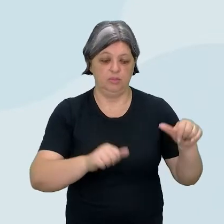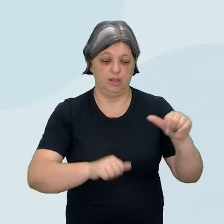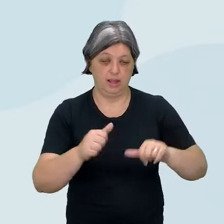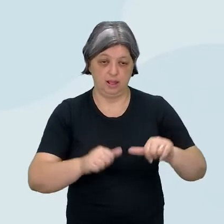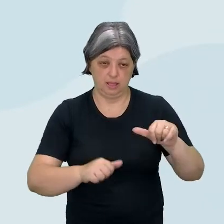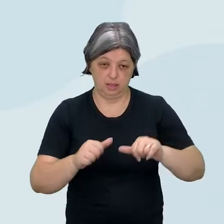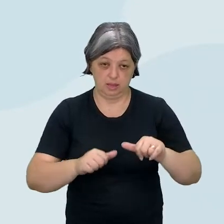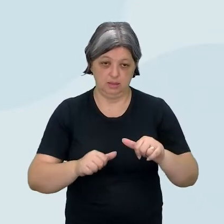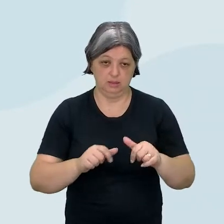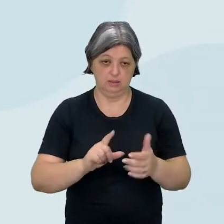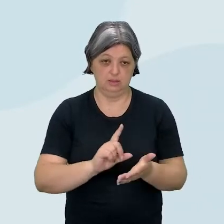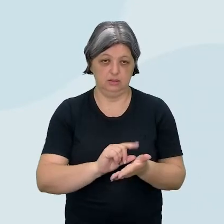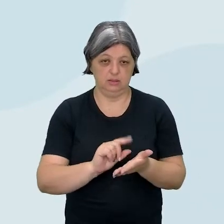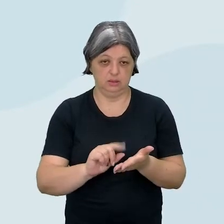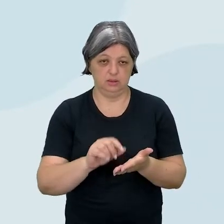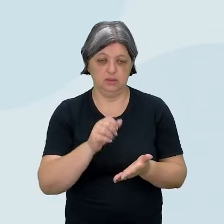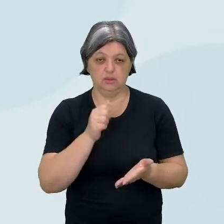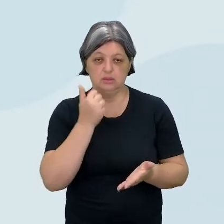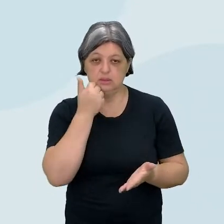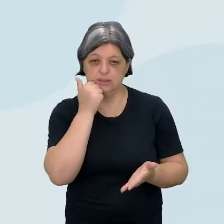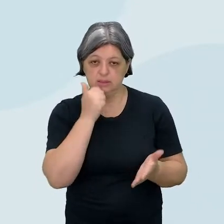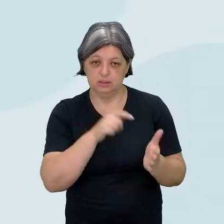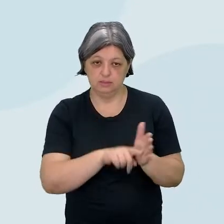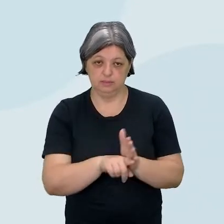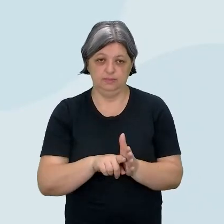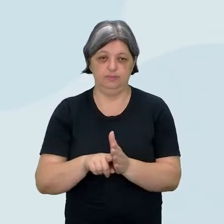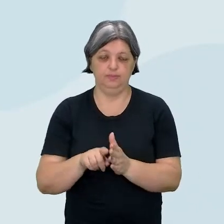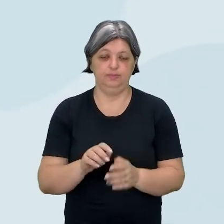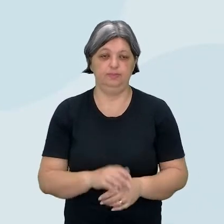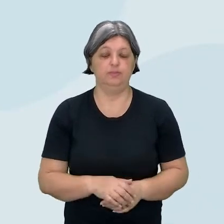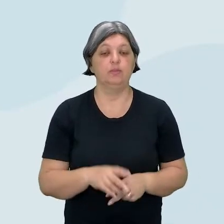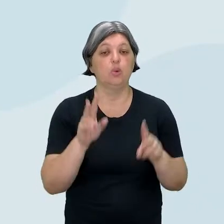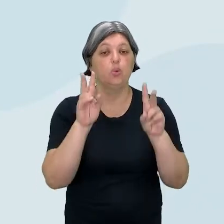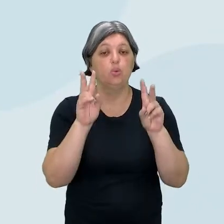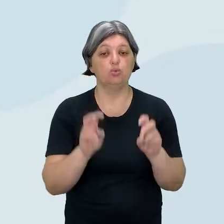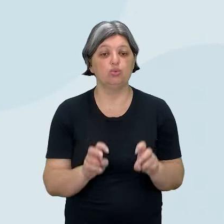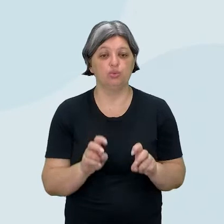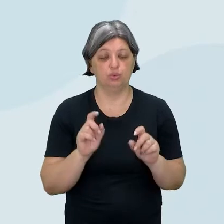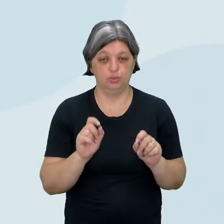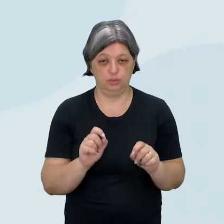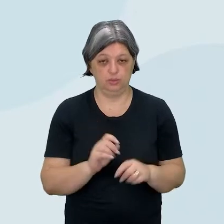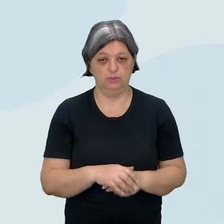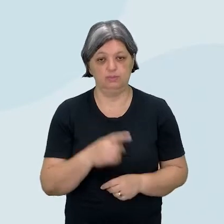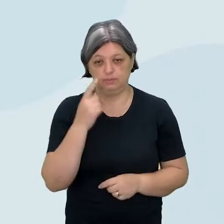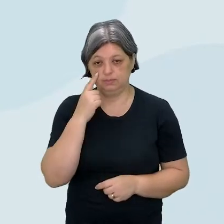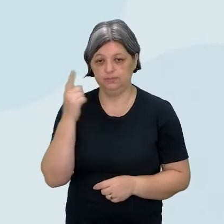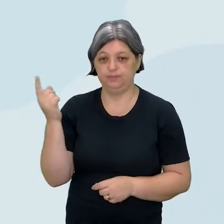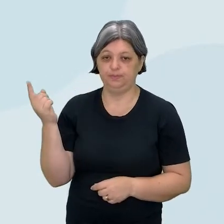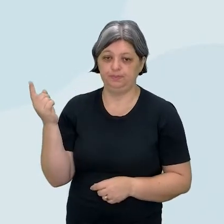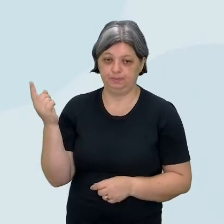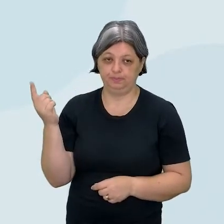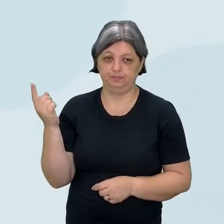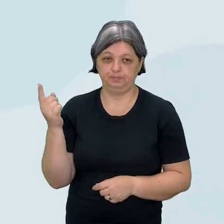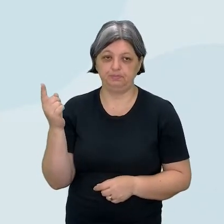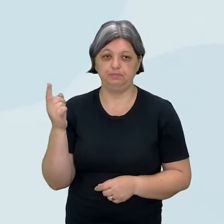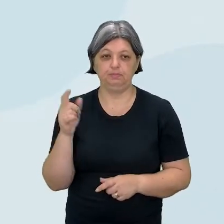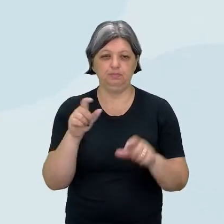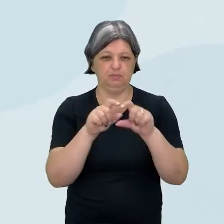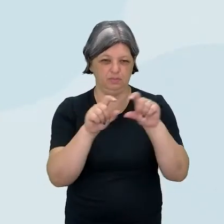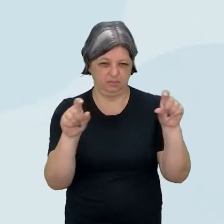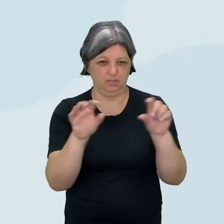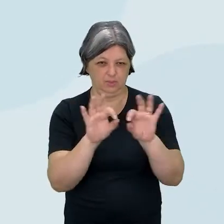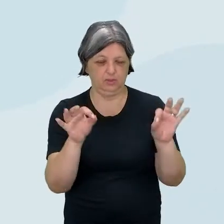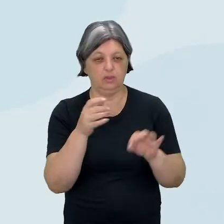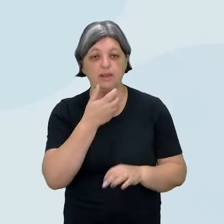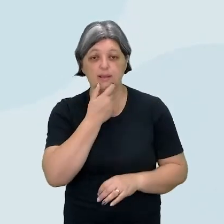de um artigo científico. O título do artigo científico está ali para vocês em inglês, onde a gente